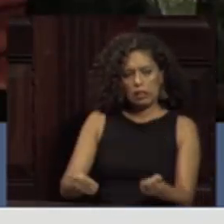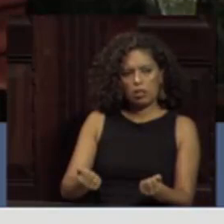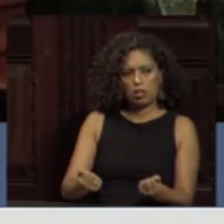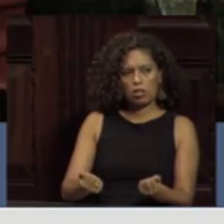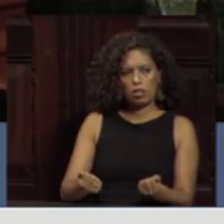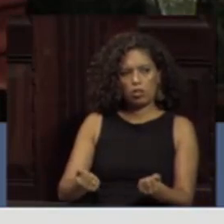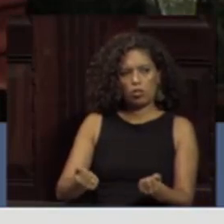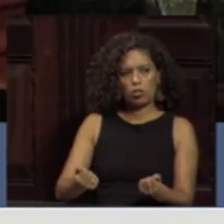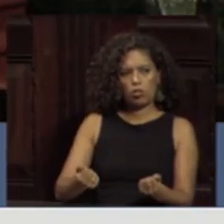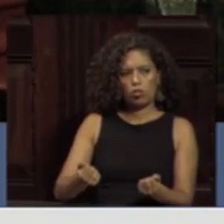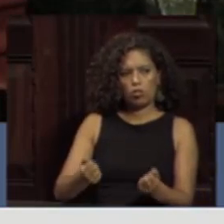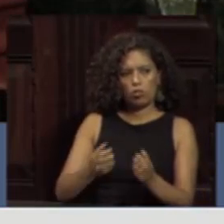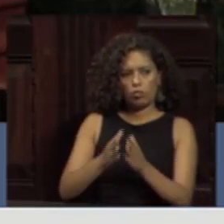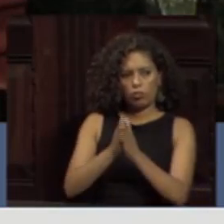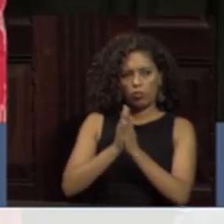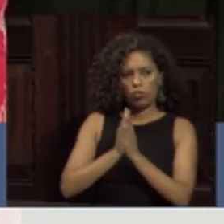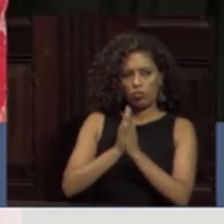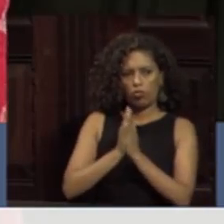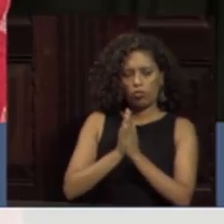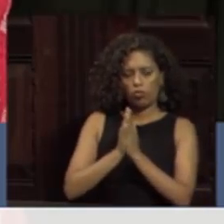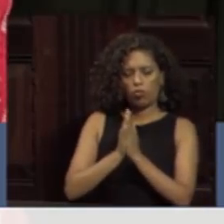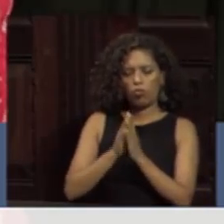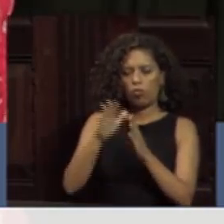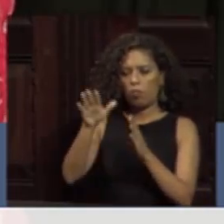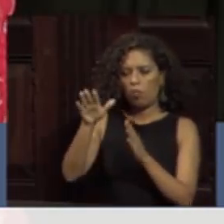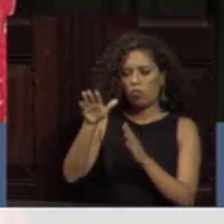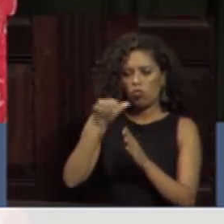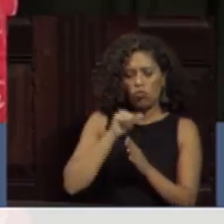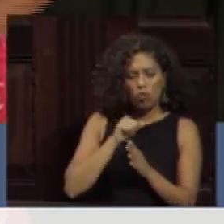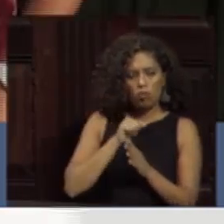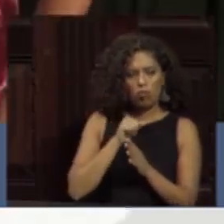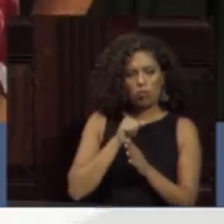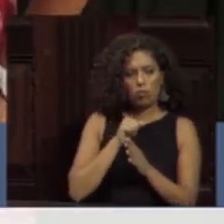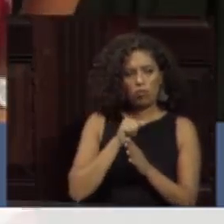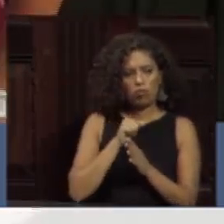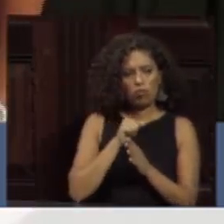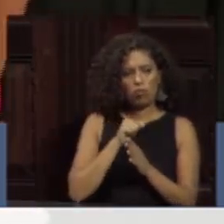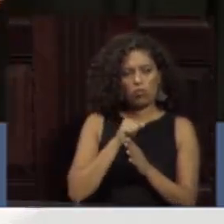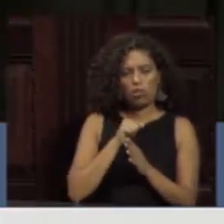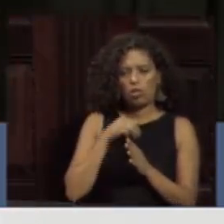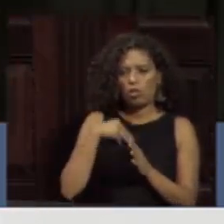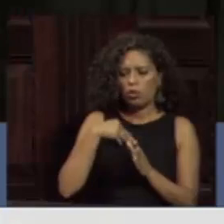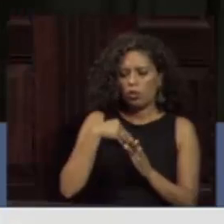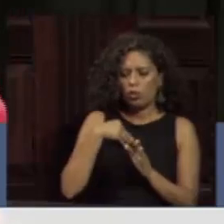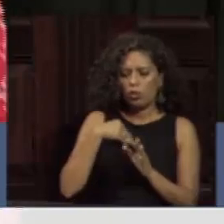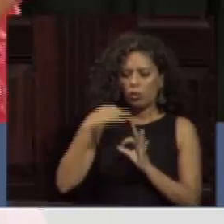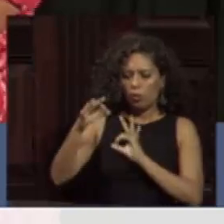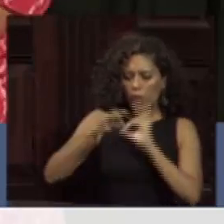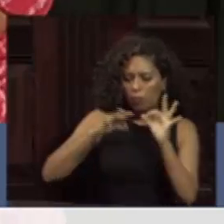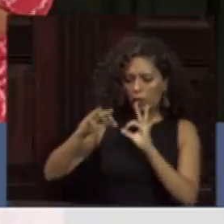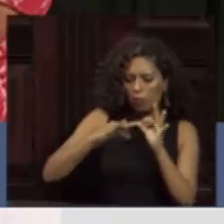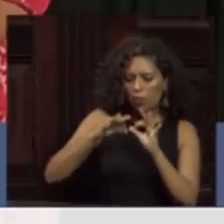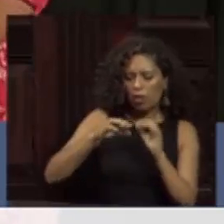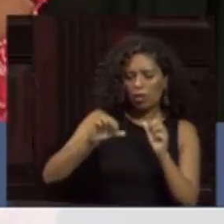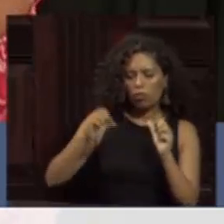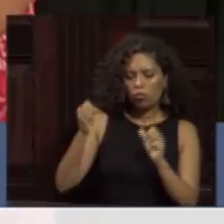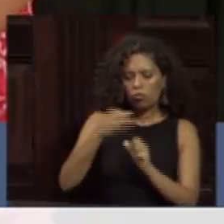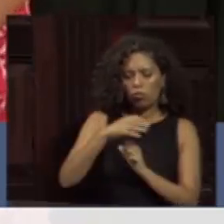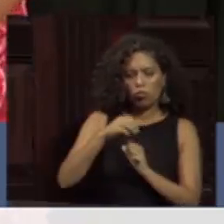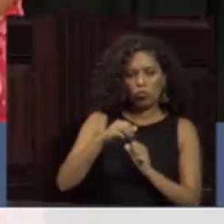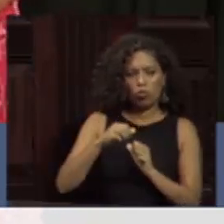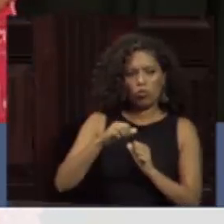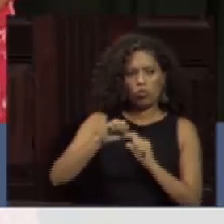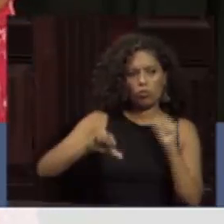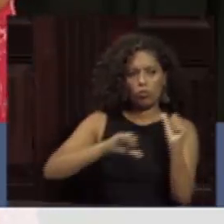o senhor chama o trabalho à ordem e eu refaço o parecer da CCJ e